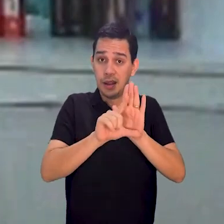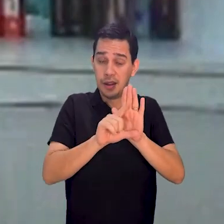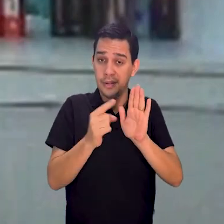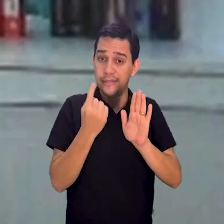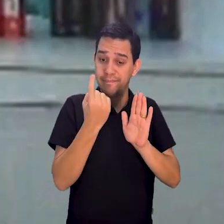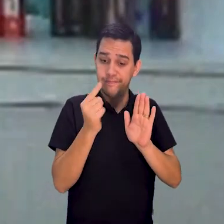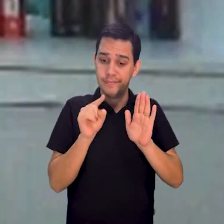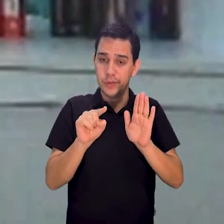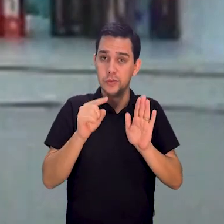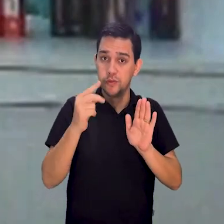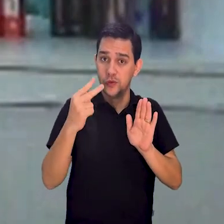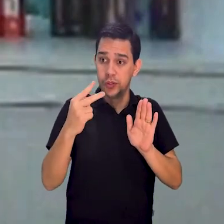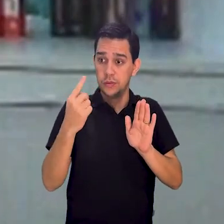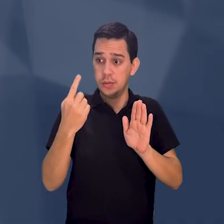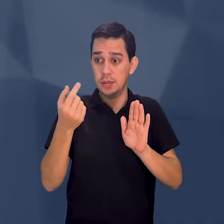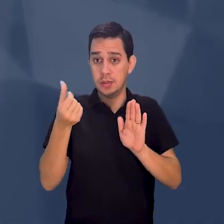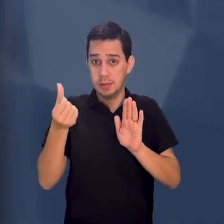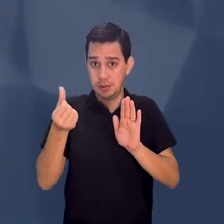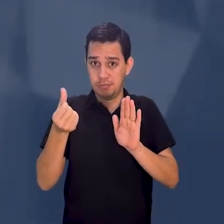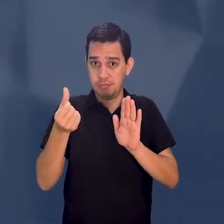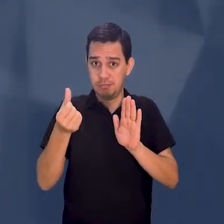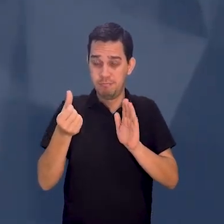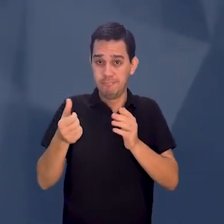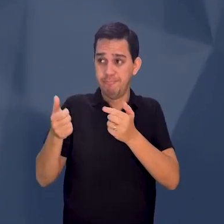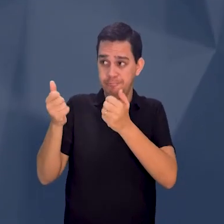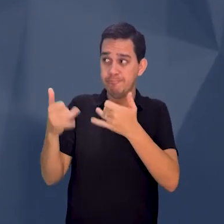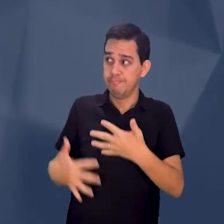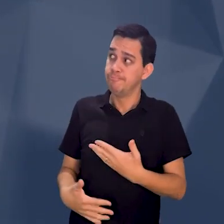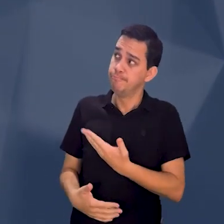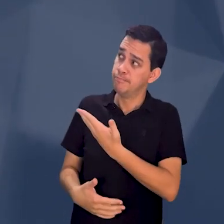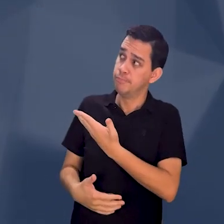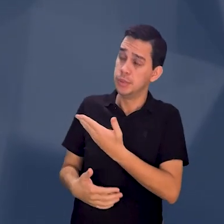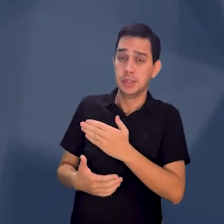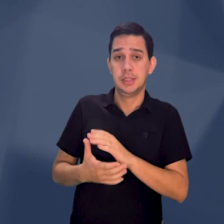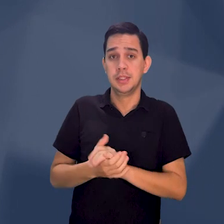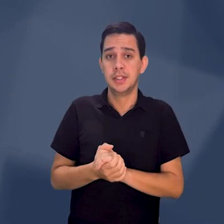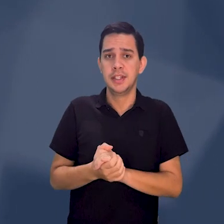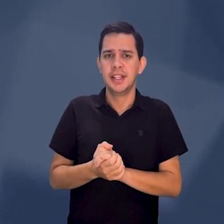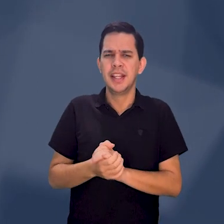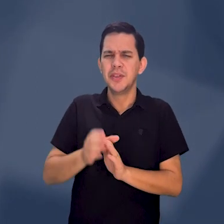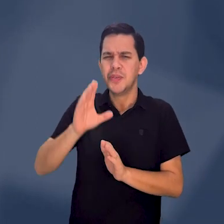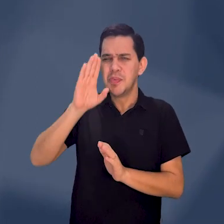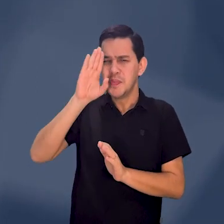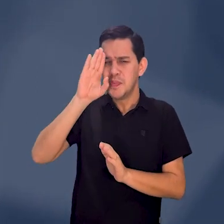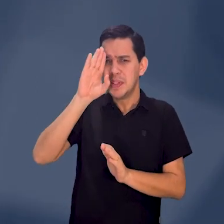A Lei 10.216, que instituiu a reforma psiquiátrica no Brasil,